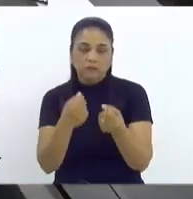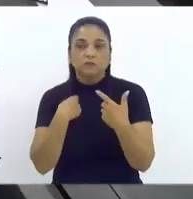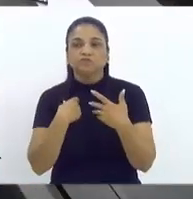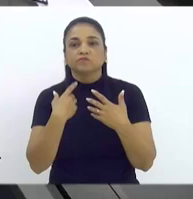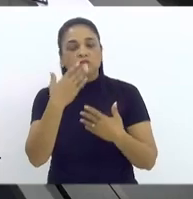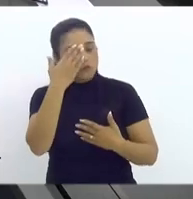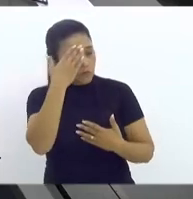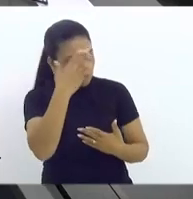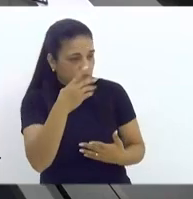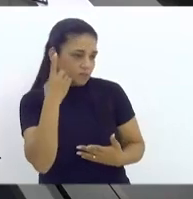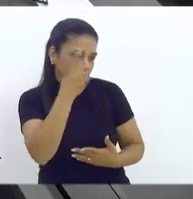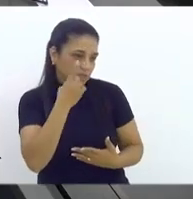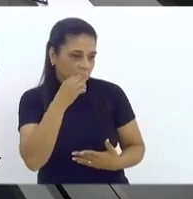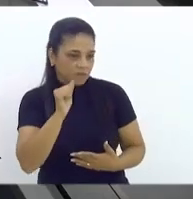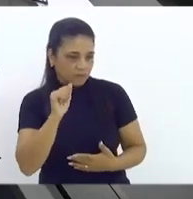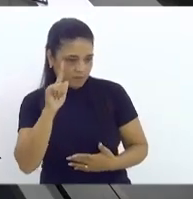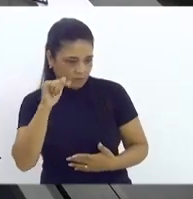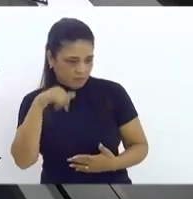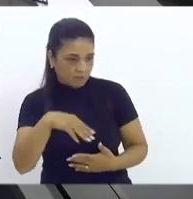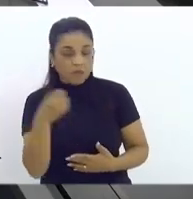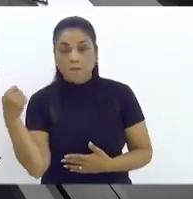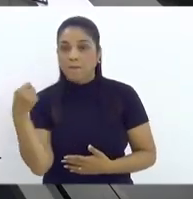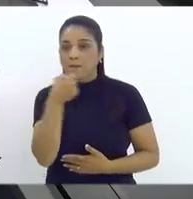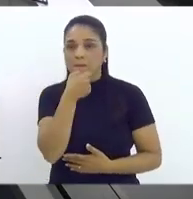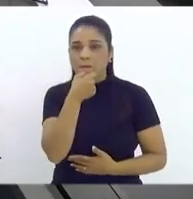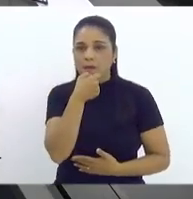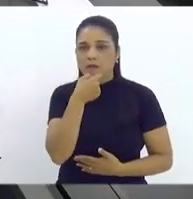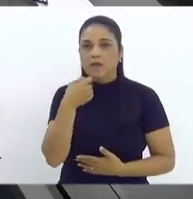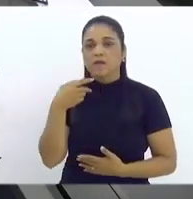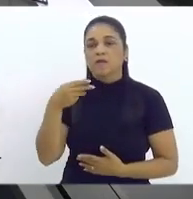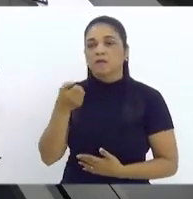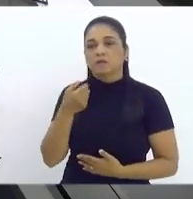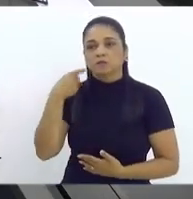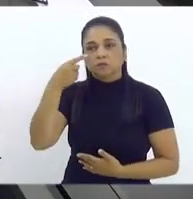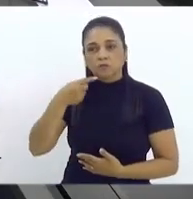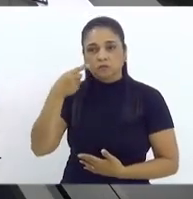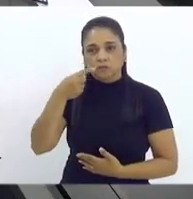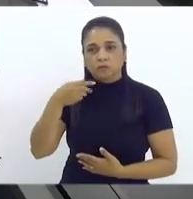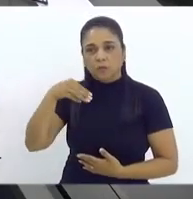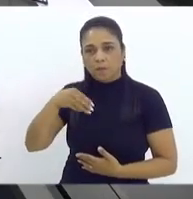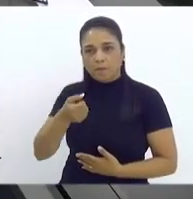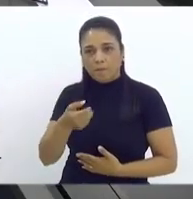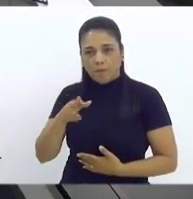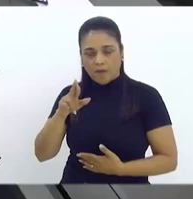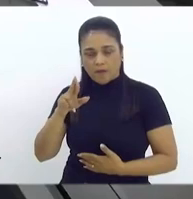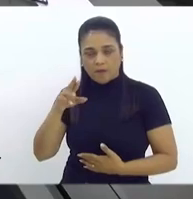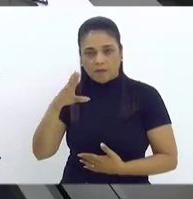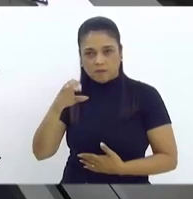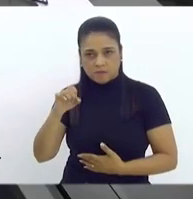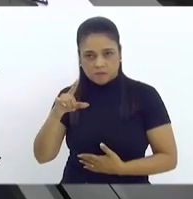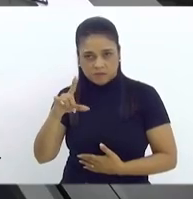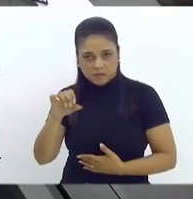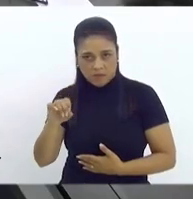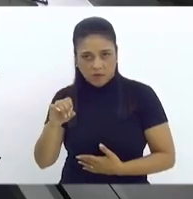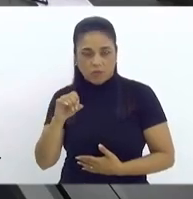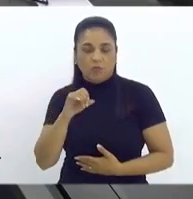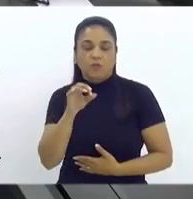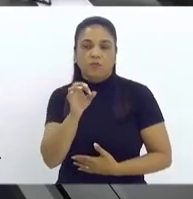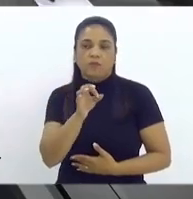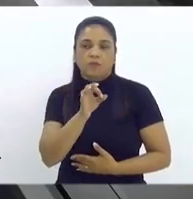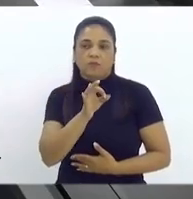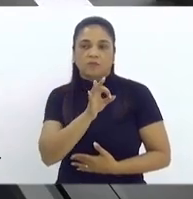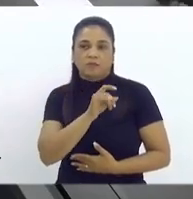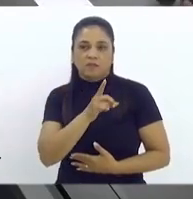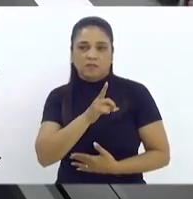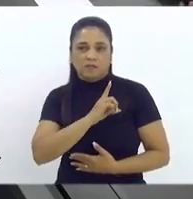contribuição. Passo a palavra para o doutor Marcelo, mais uma vez cumprimentando, pedindo desculpas aí pela avançada hora. A gente